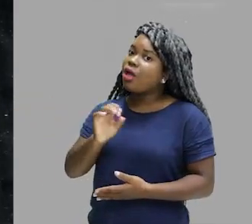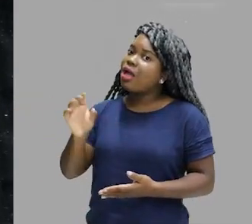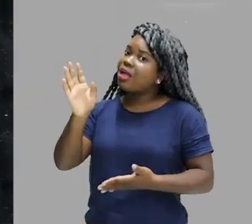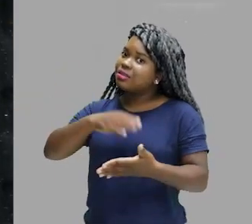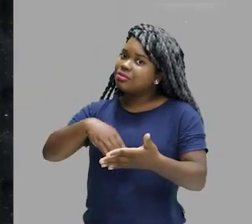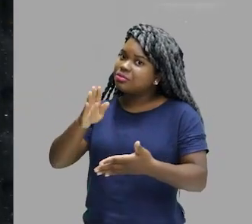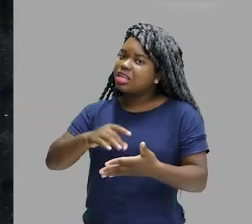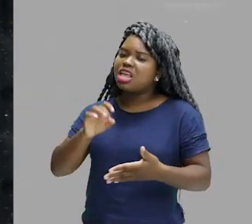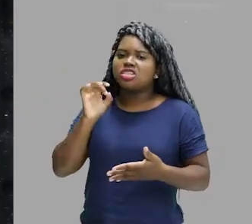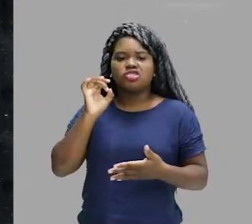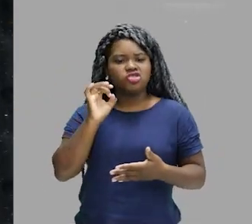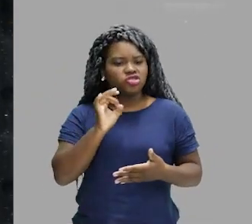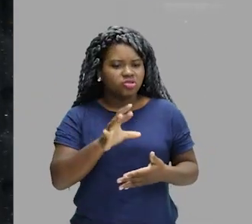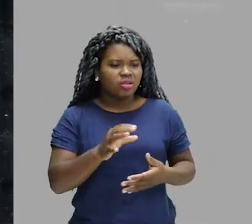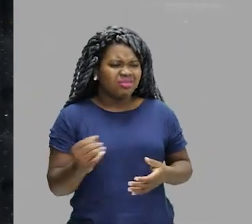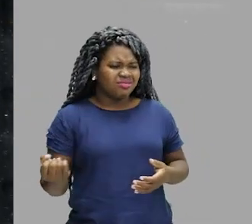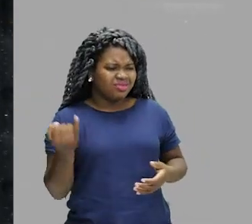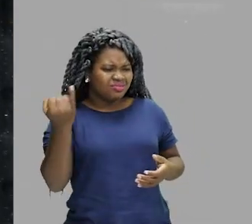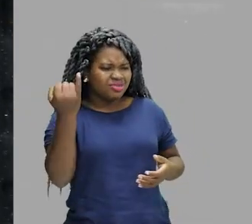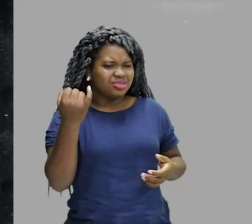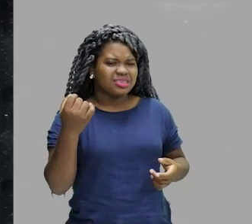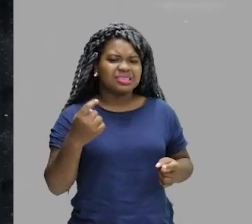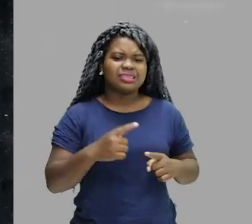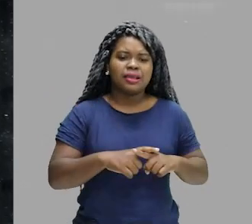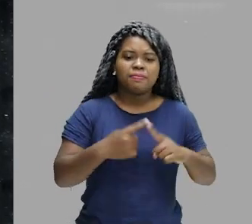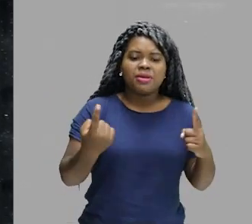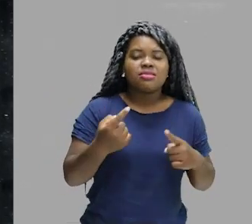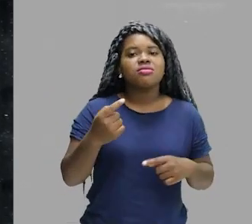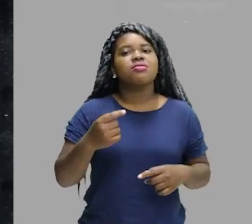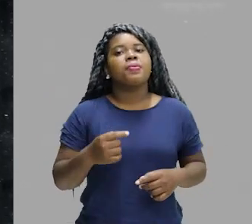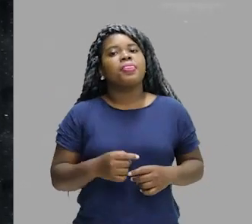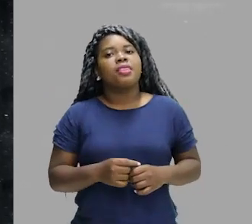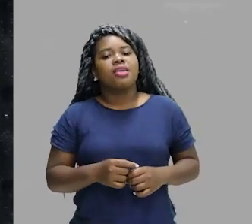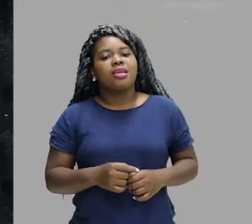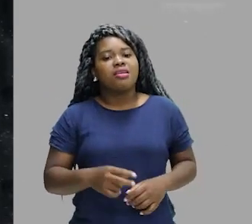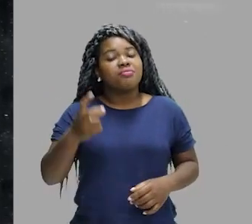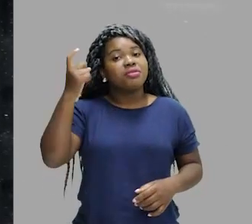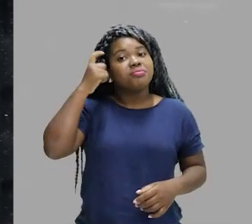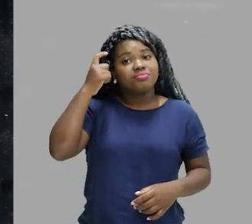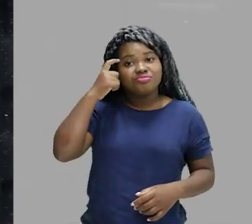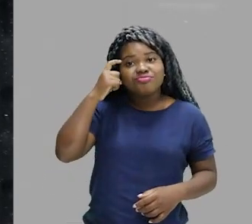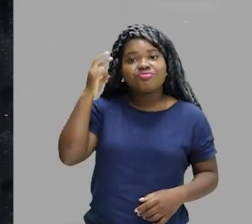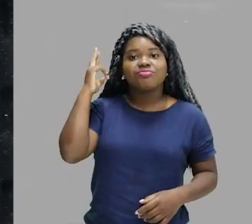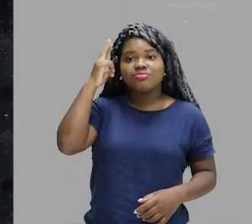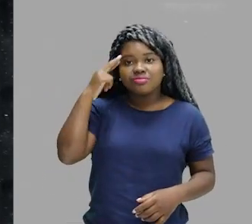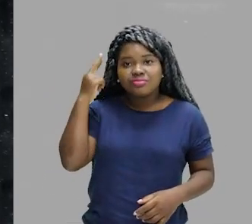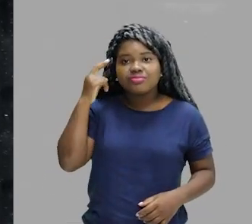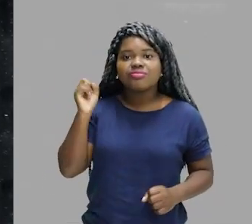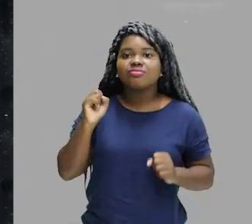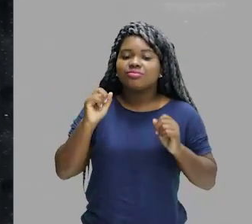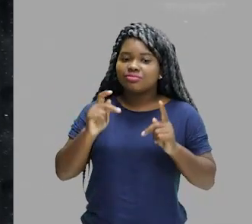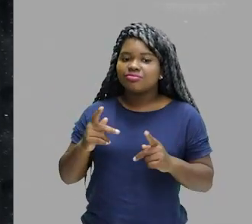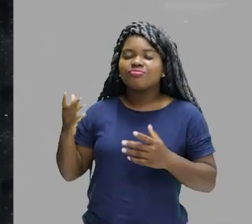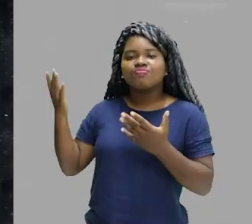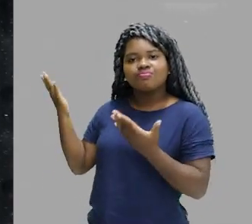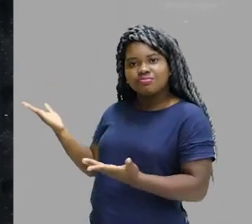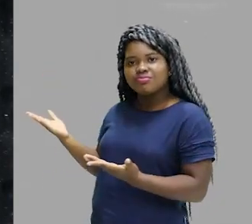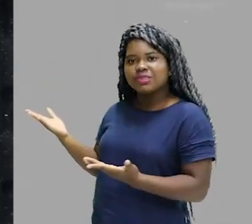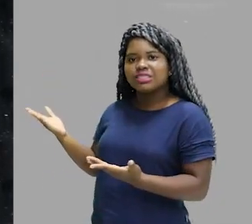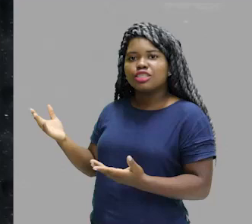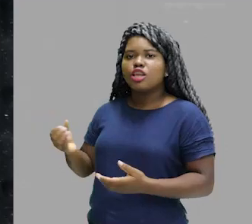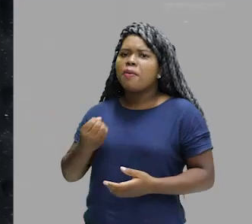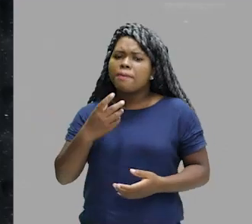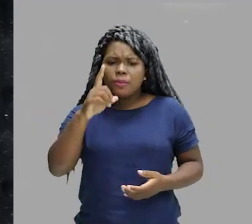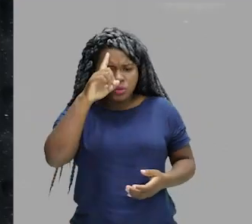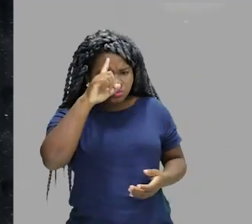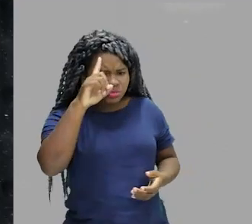só uma obra a se pensar, uma obra a se ver, mas é uma obra a se questionar. Bom dia, senhor Colbert. Alguém chega e diz, ele é o pintor, duas pessoas